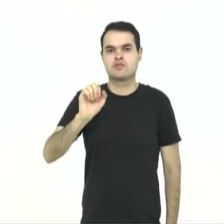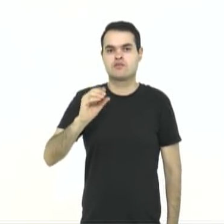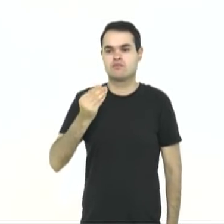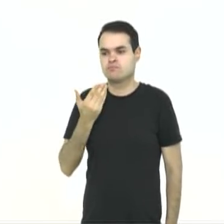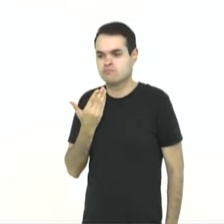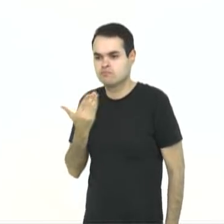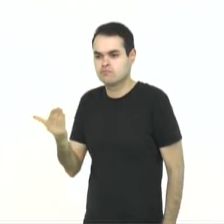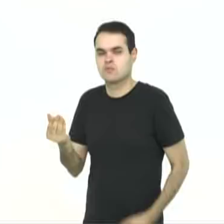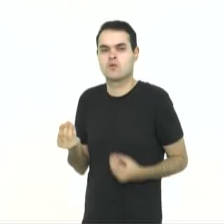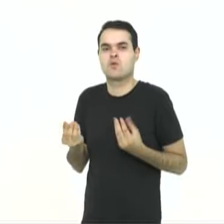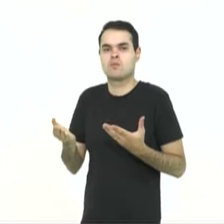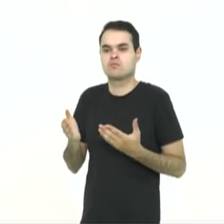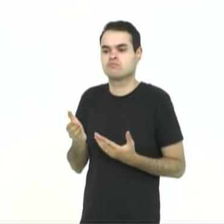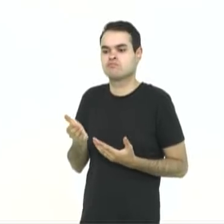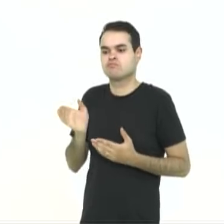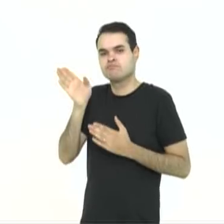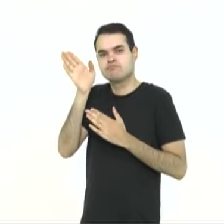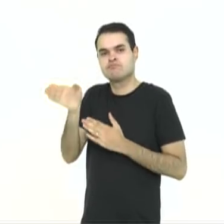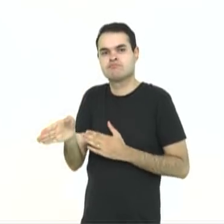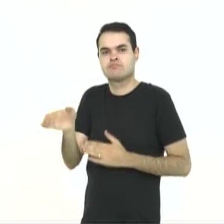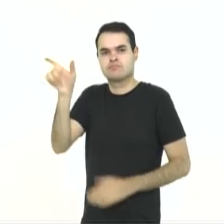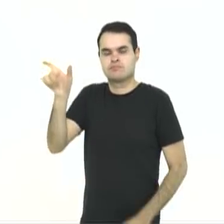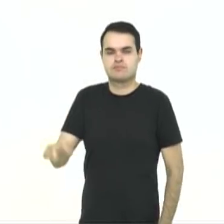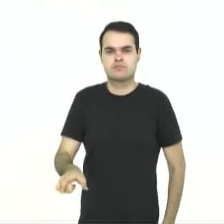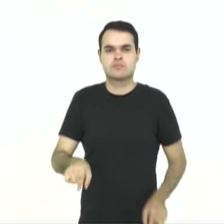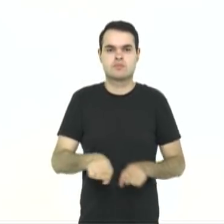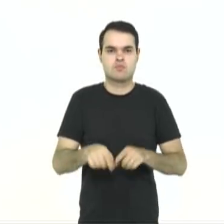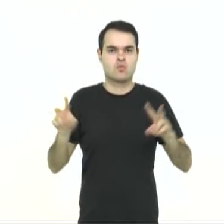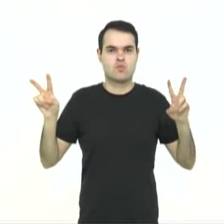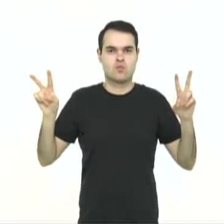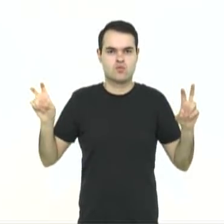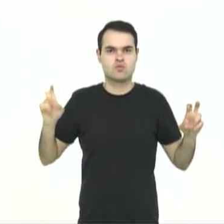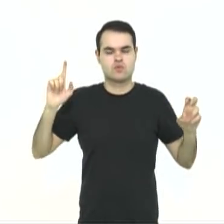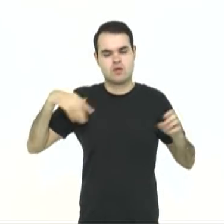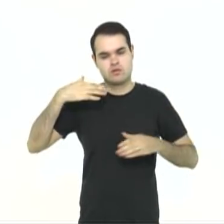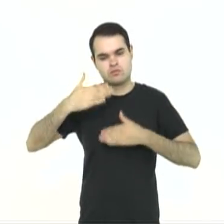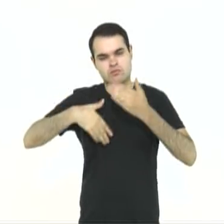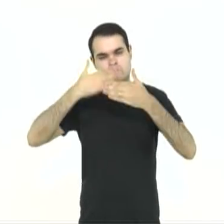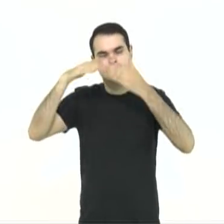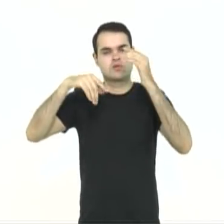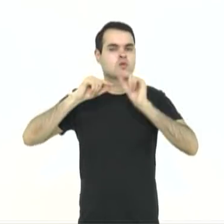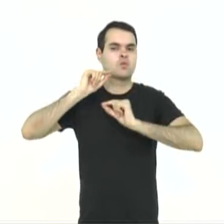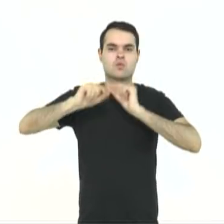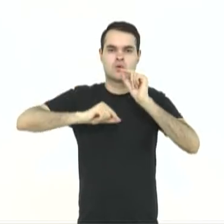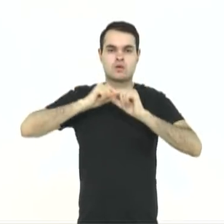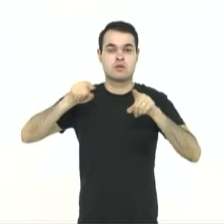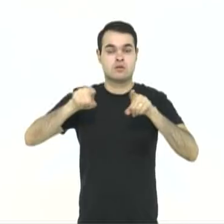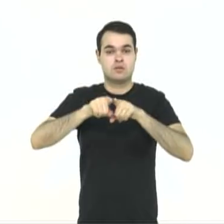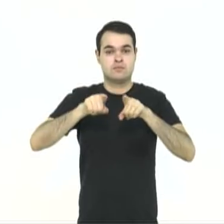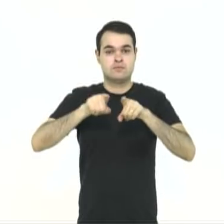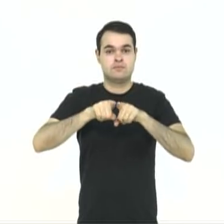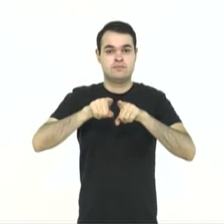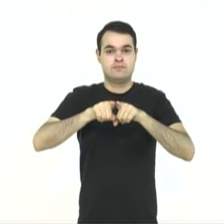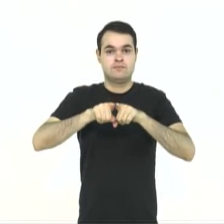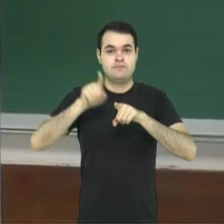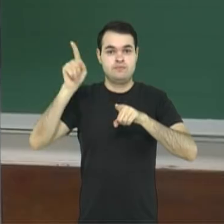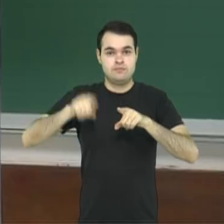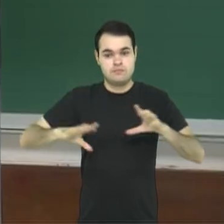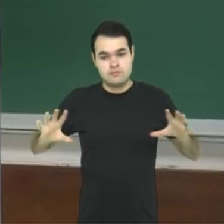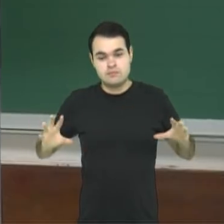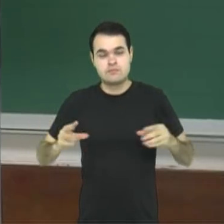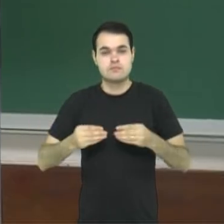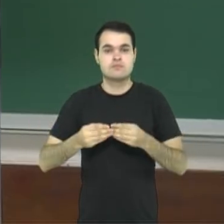à pessoa para quem eu estou endereçando a carta, o assunto, que é o desenvolvimento, do que se trata, e o desfecho, que é como